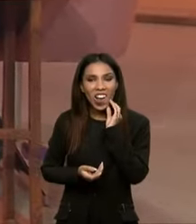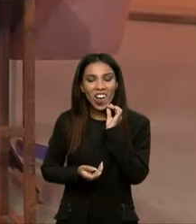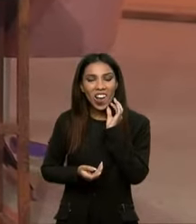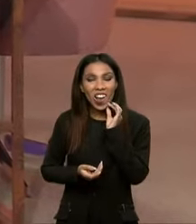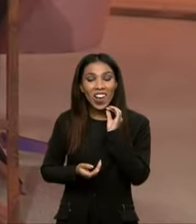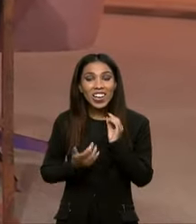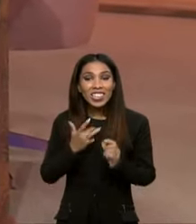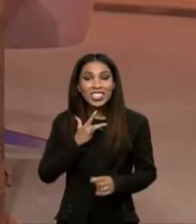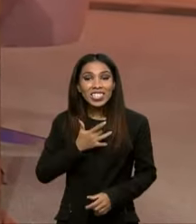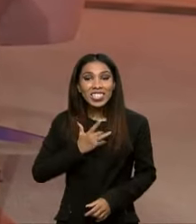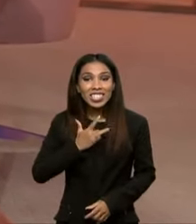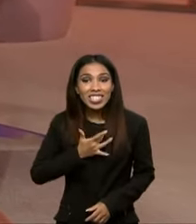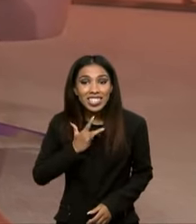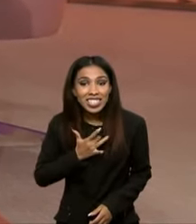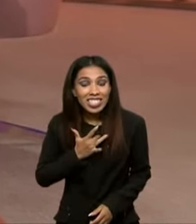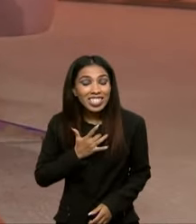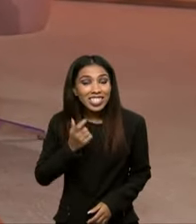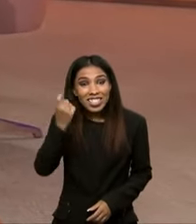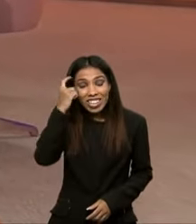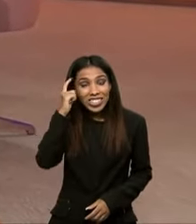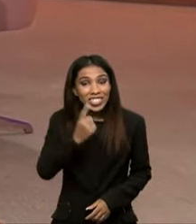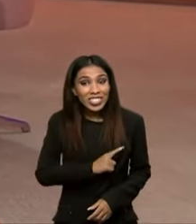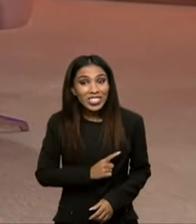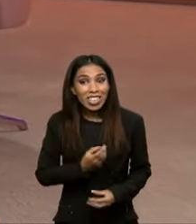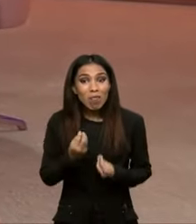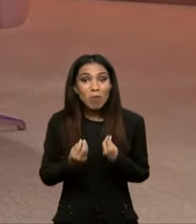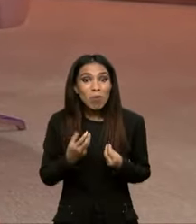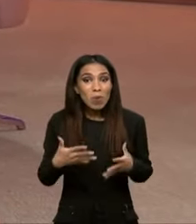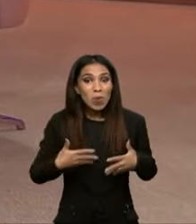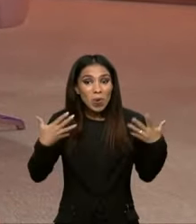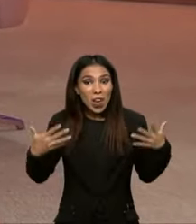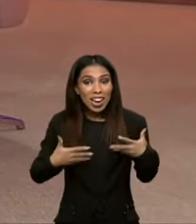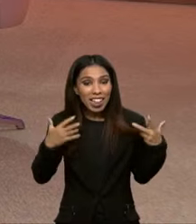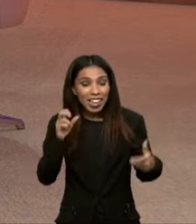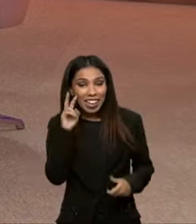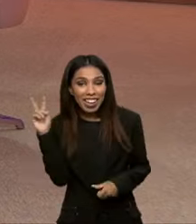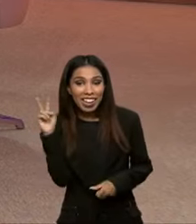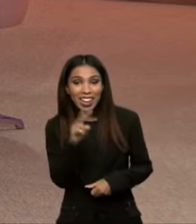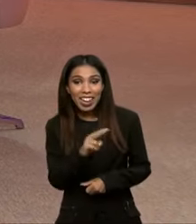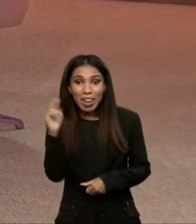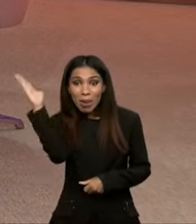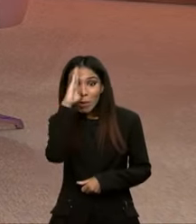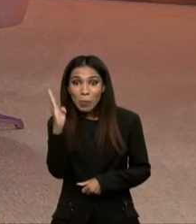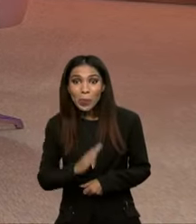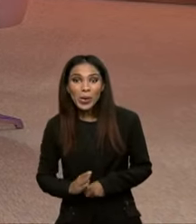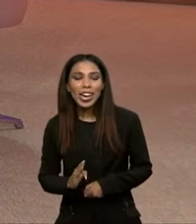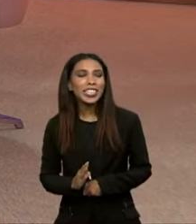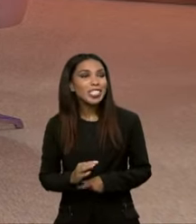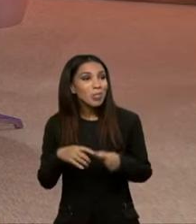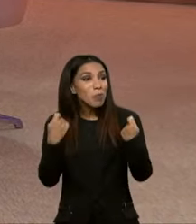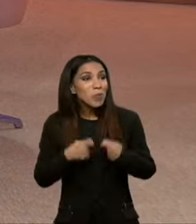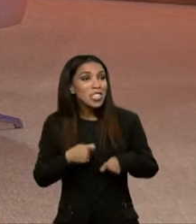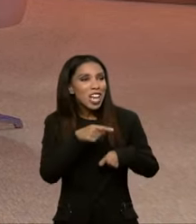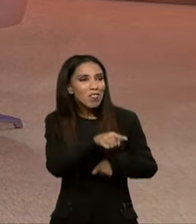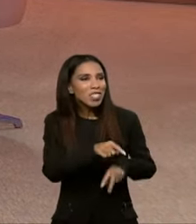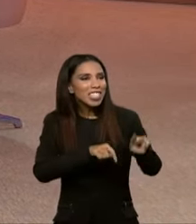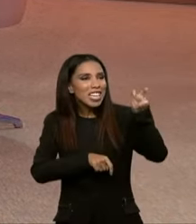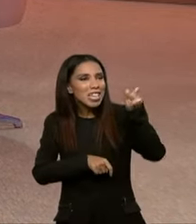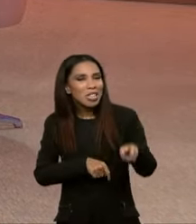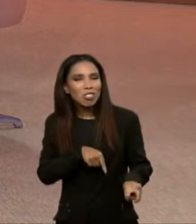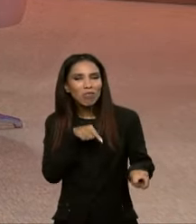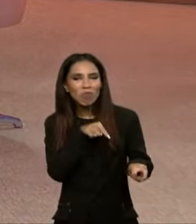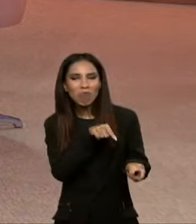Suíça, você não faz ideia da alegria que eu tenho em te ver aí, cara. Você não faz ideia. O Brasil tava precisando de você nesse lugar.